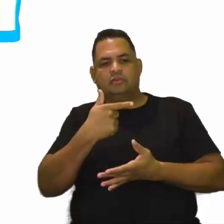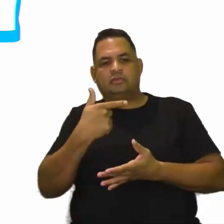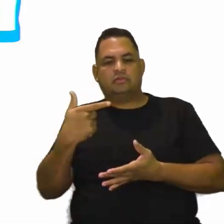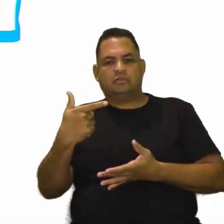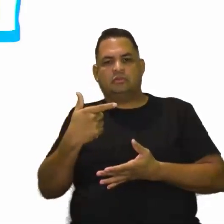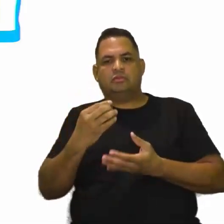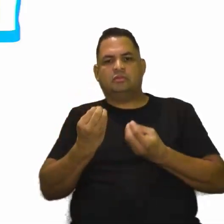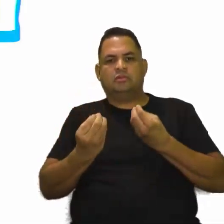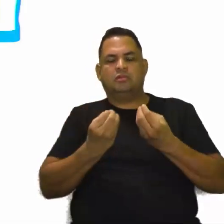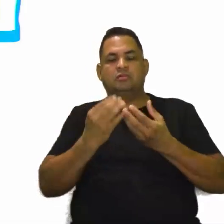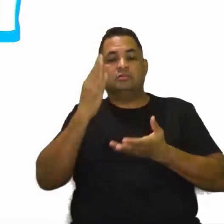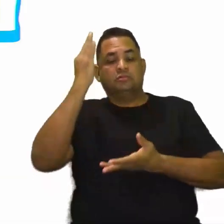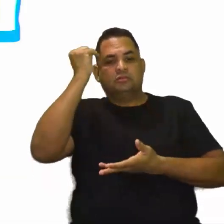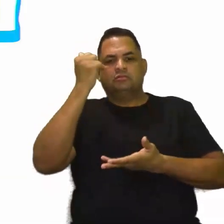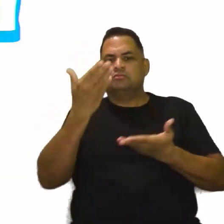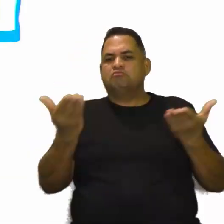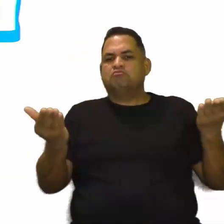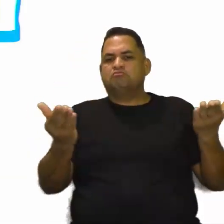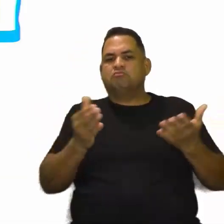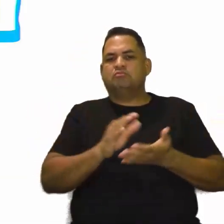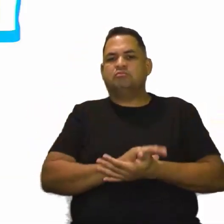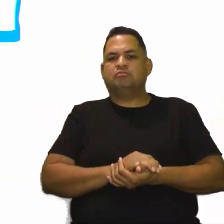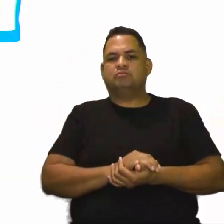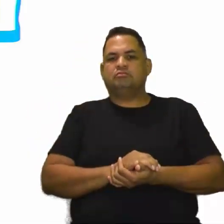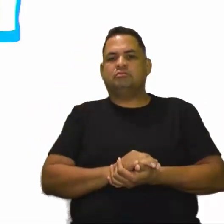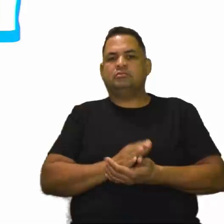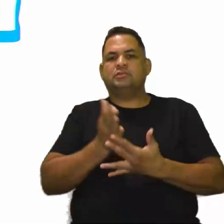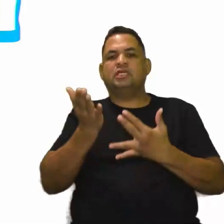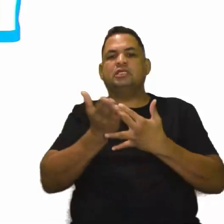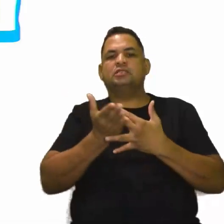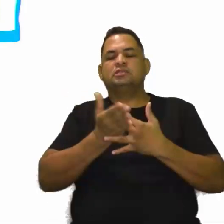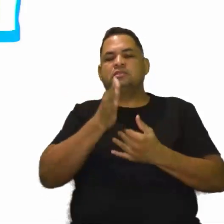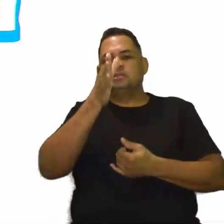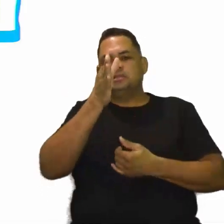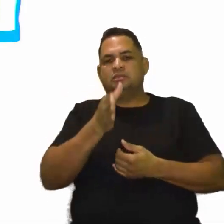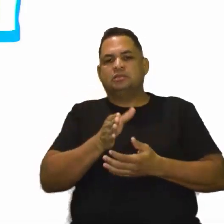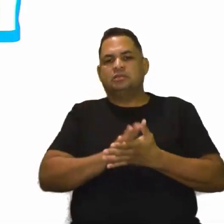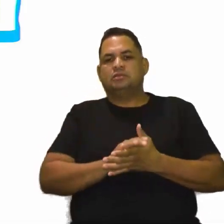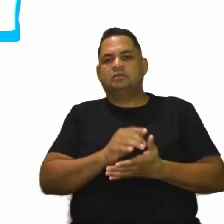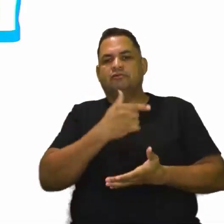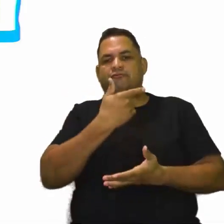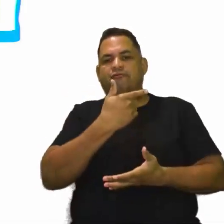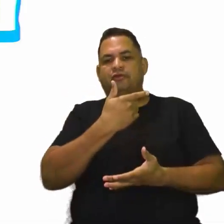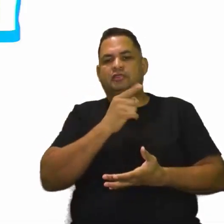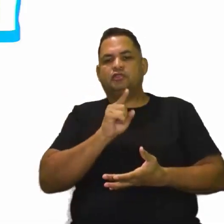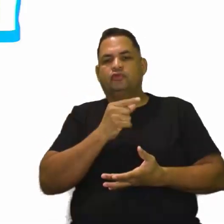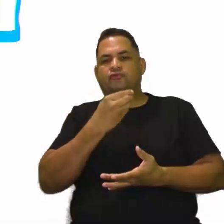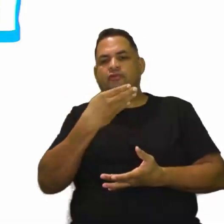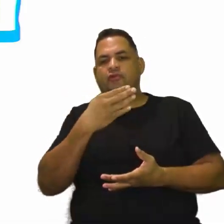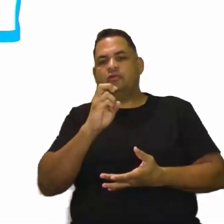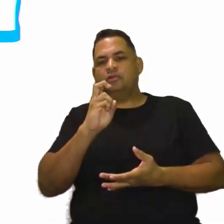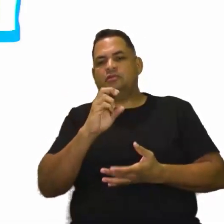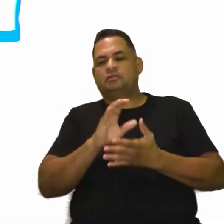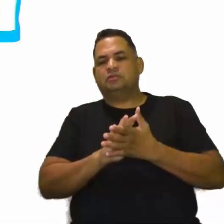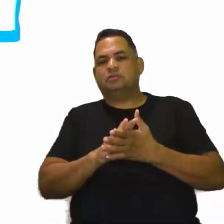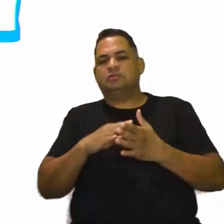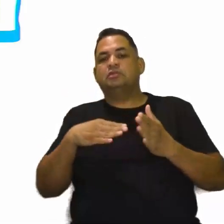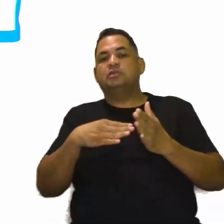24,22 aqui. Como que a senhora sabe? Porque ele está nesse intervalo aqui, ó, entre 21,45 e